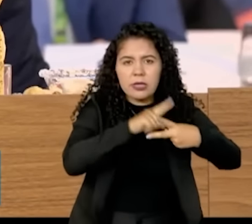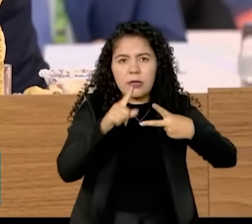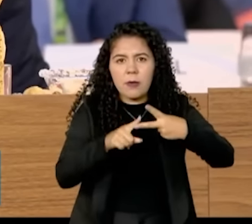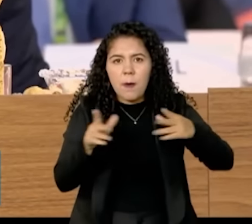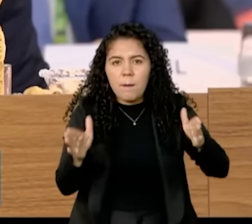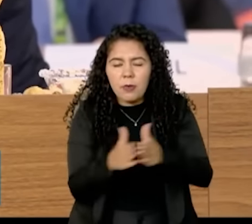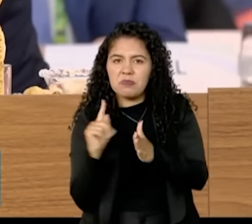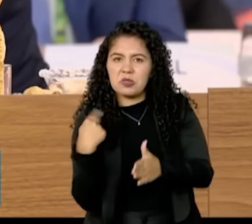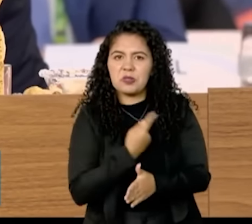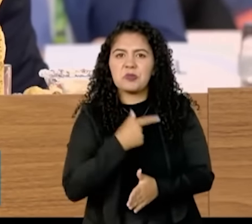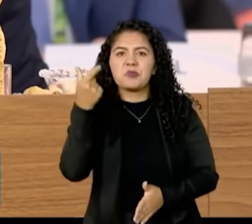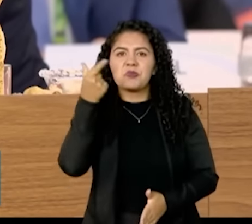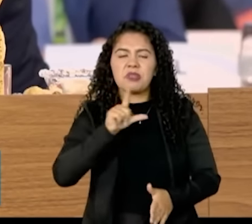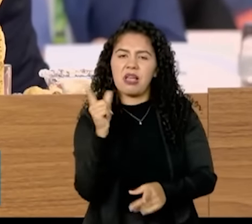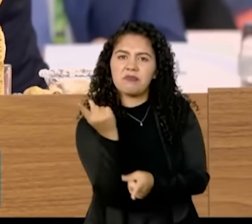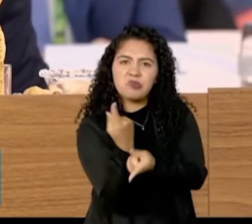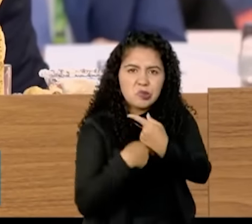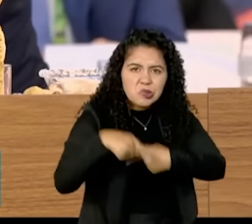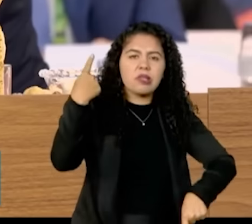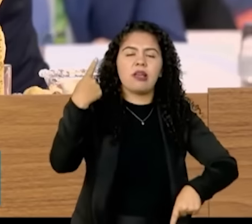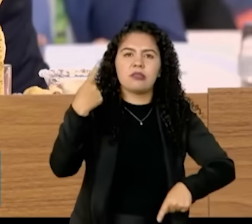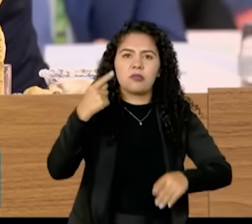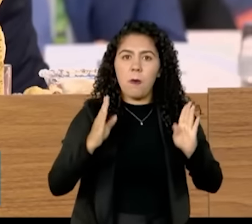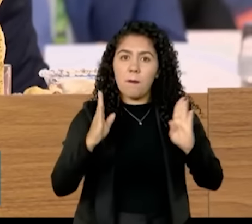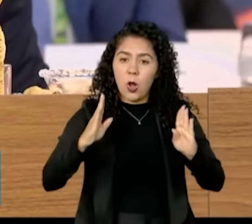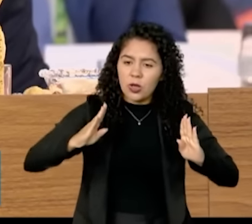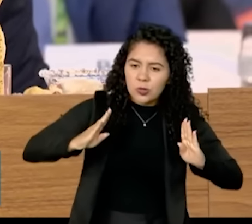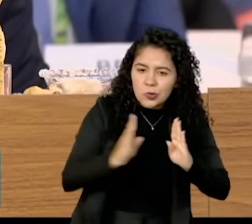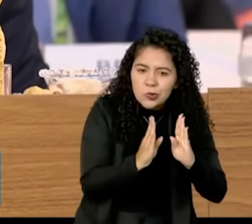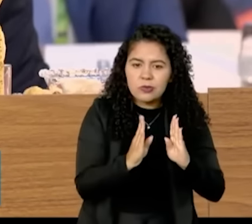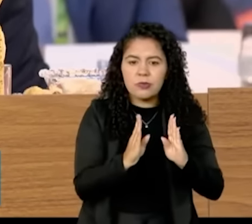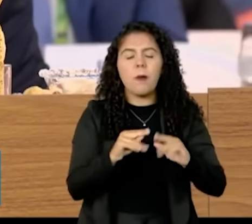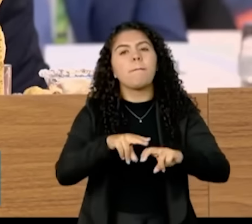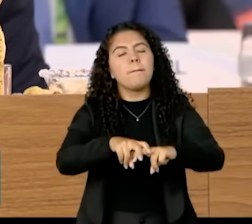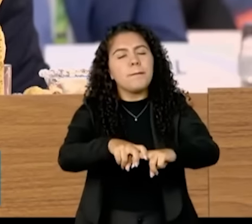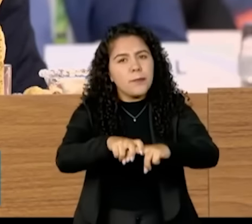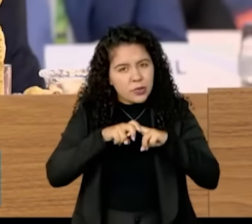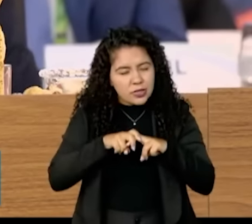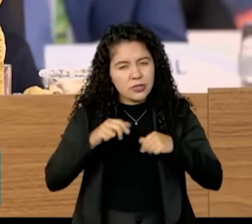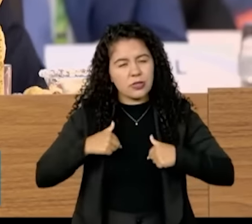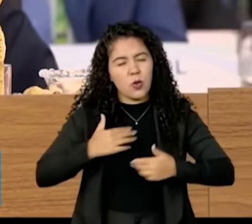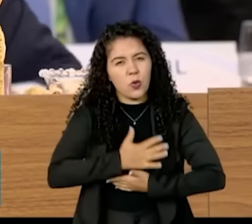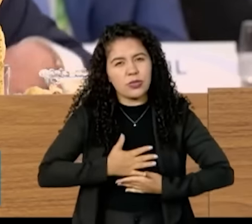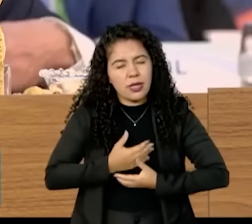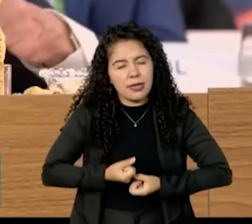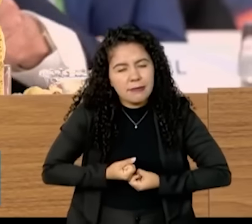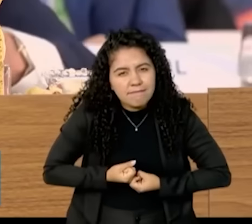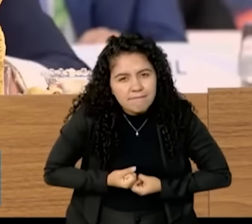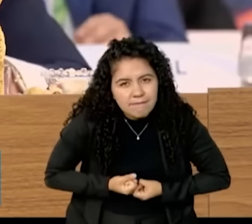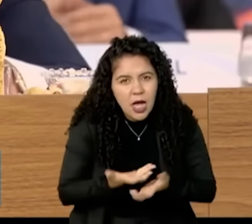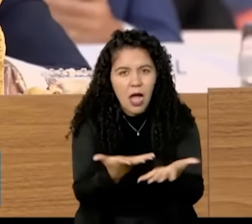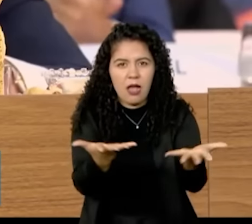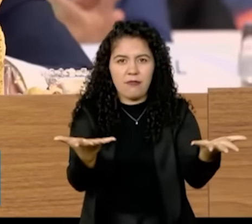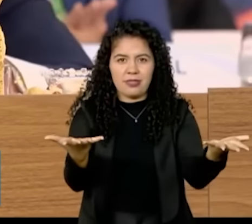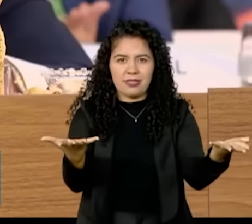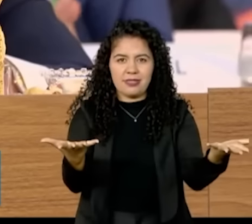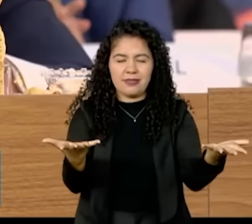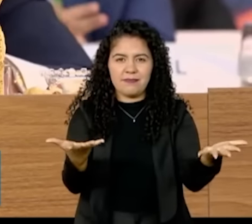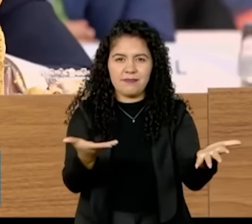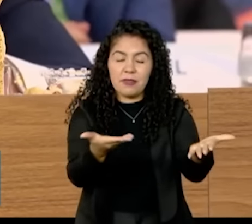sucesso em pouco tempo. Por isso, eu queria dizer a todos vocês,